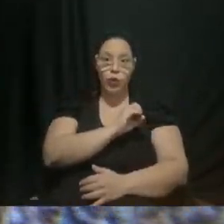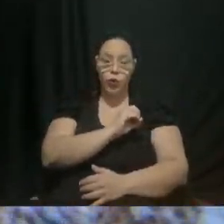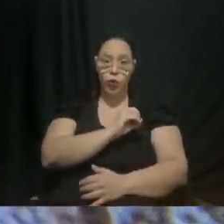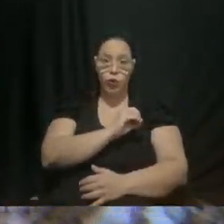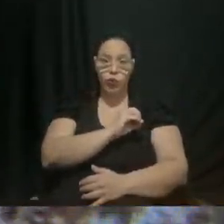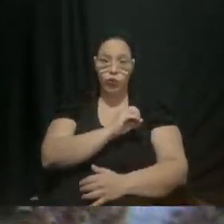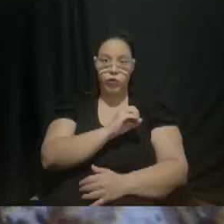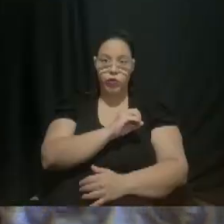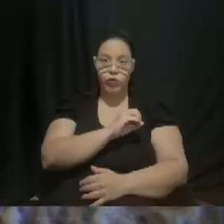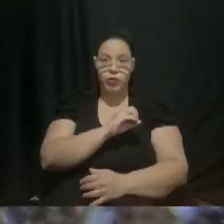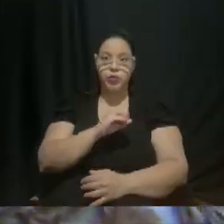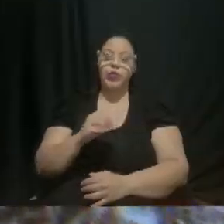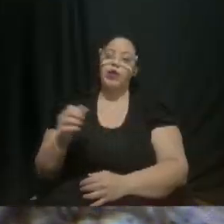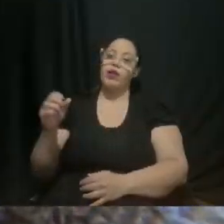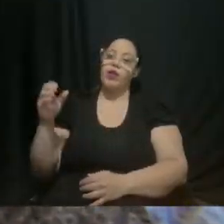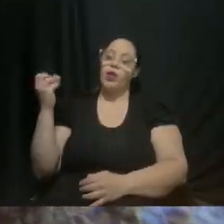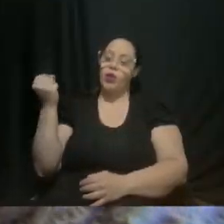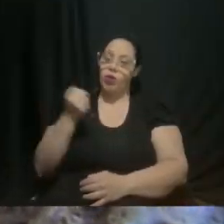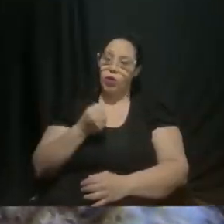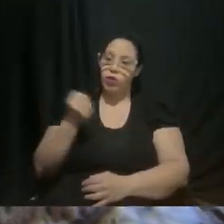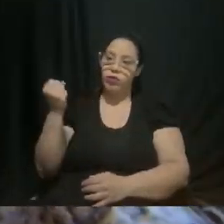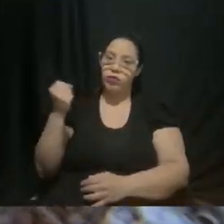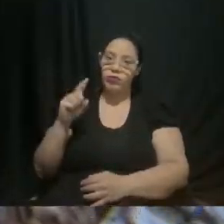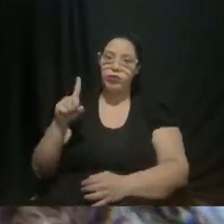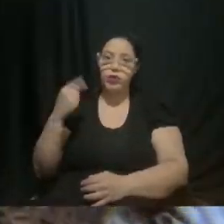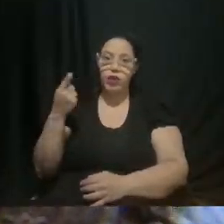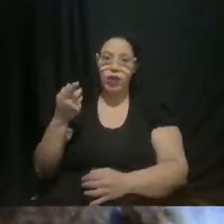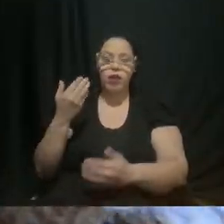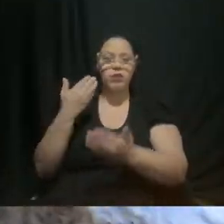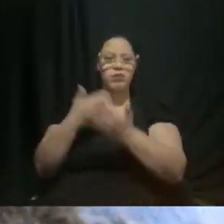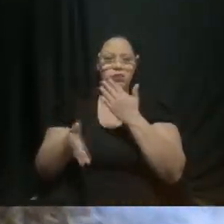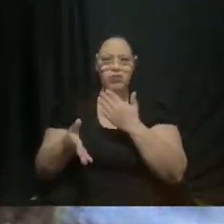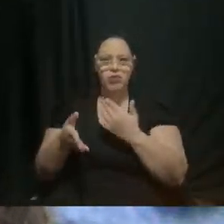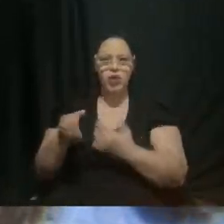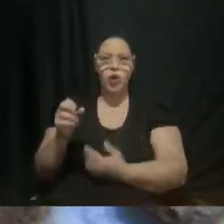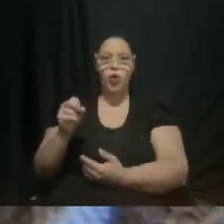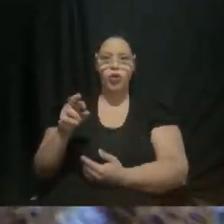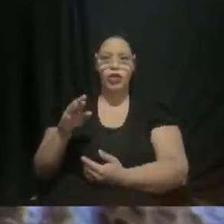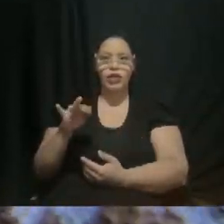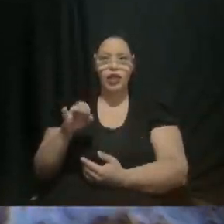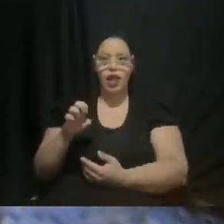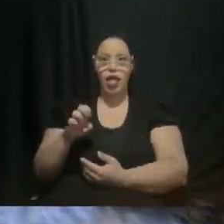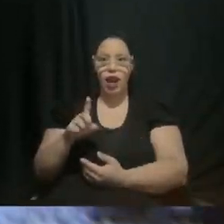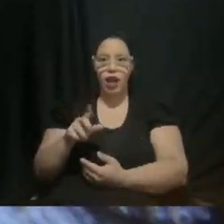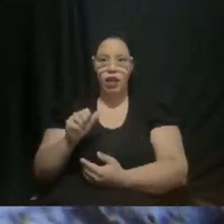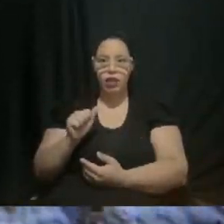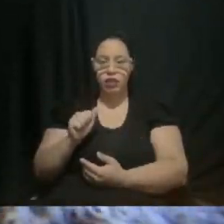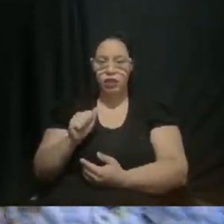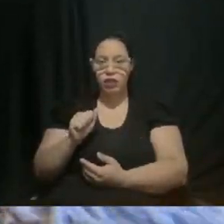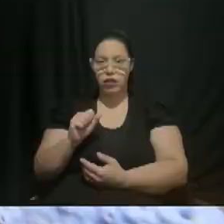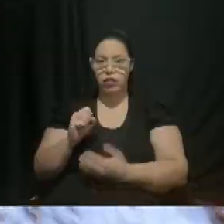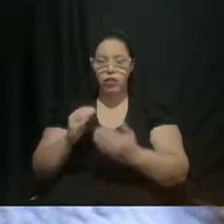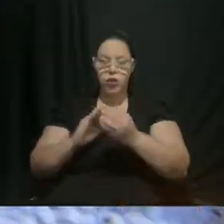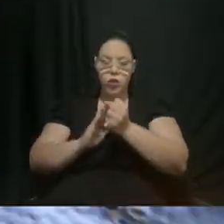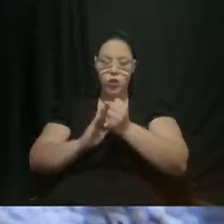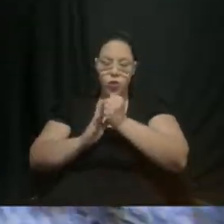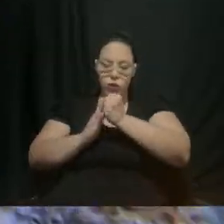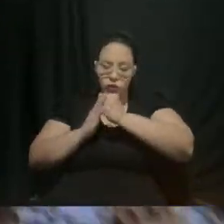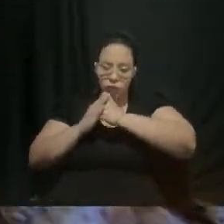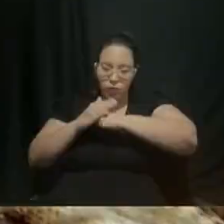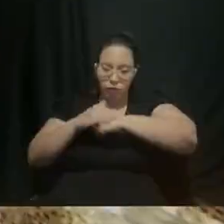dos corais ocorre após eles perderem as zooxantelas, microalgas que os cobrem e que são responsáveis pela